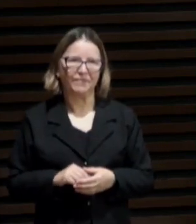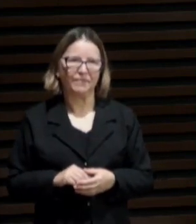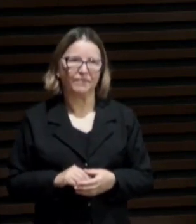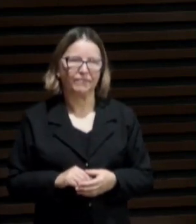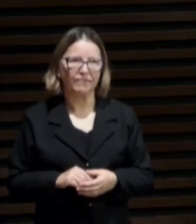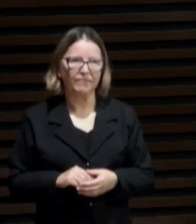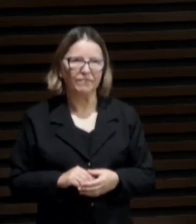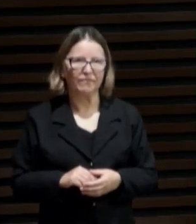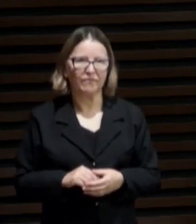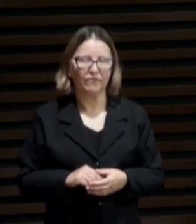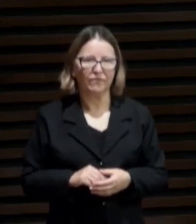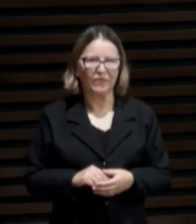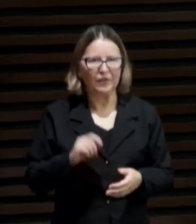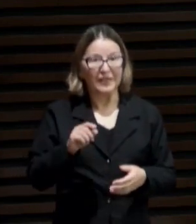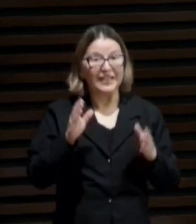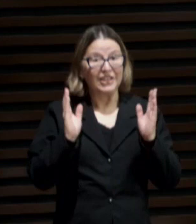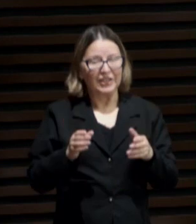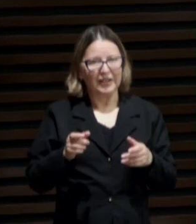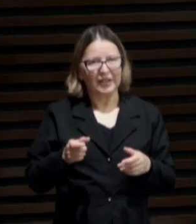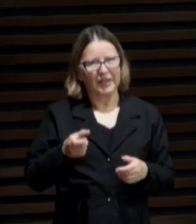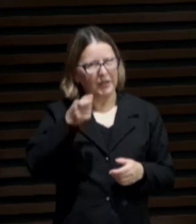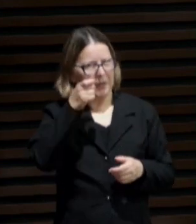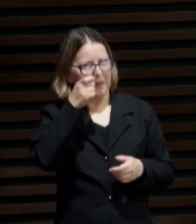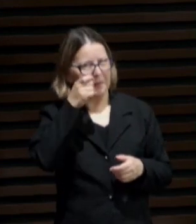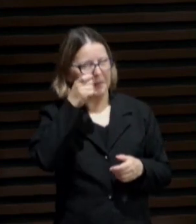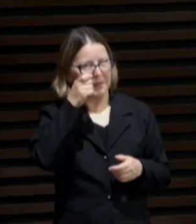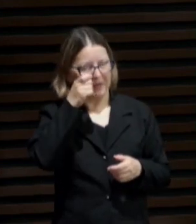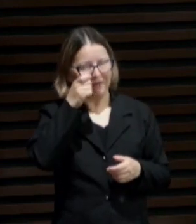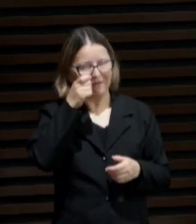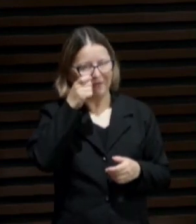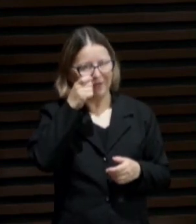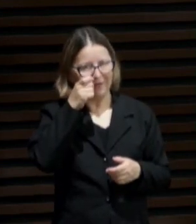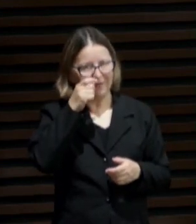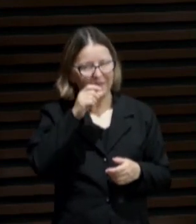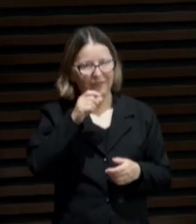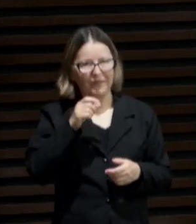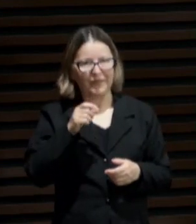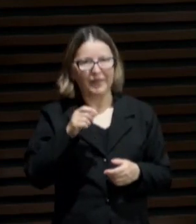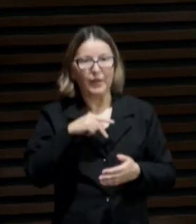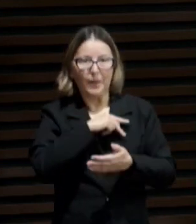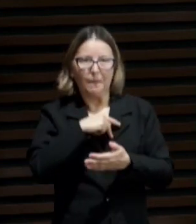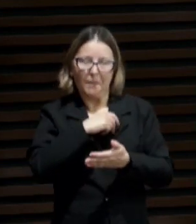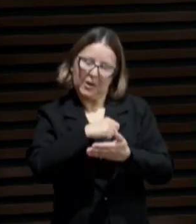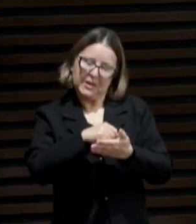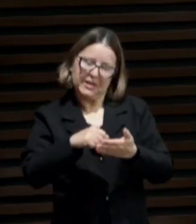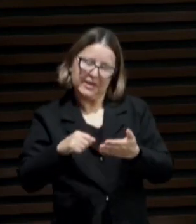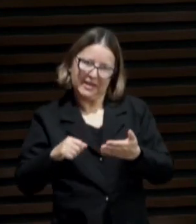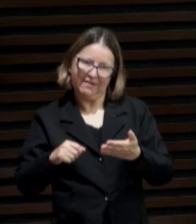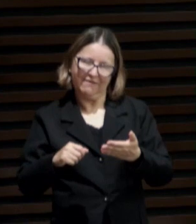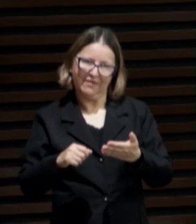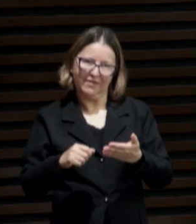Você já observou a extraordinária afirmação feita pelo apóstolo Paulo no início de sua epístola a